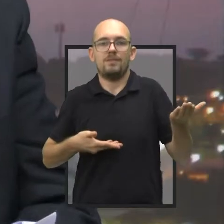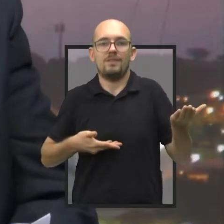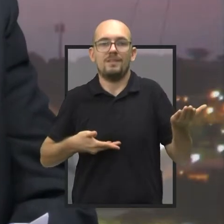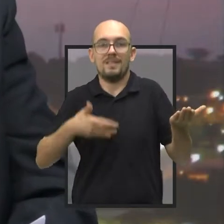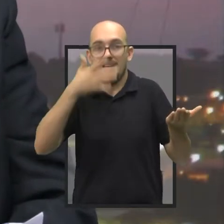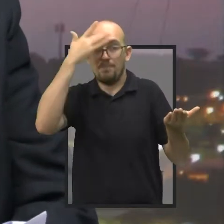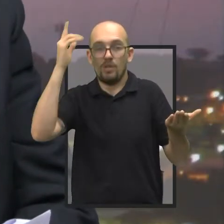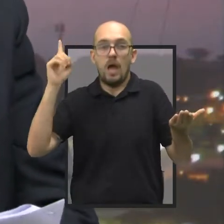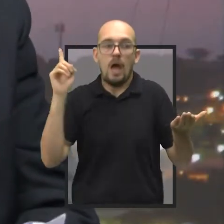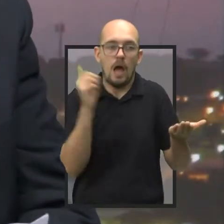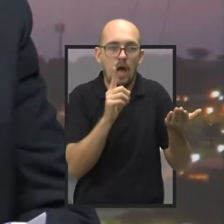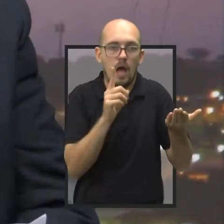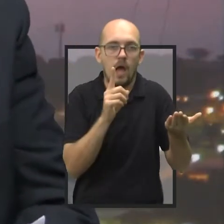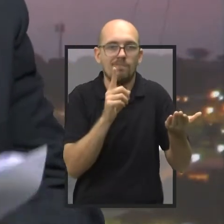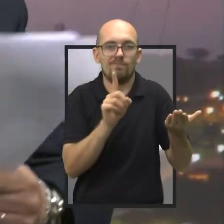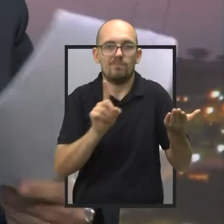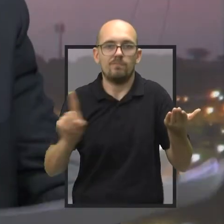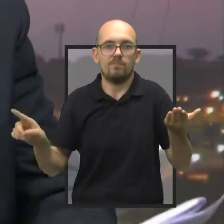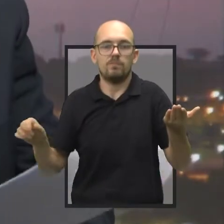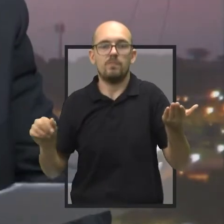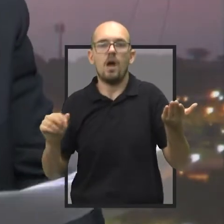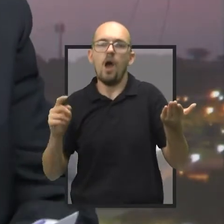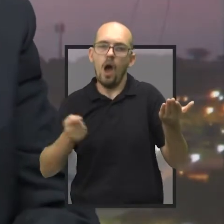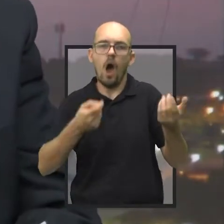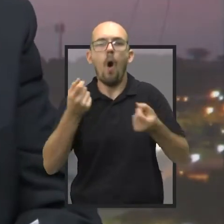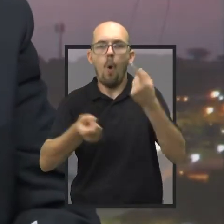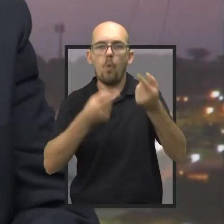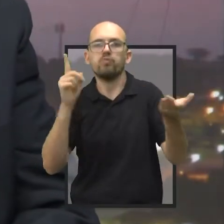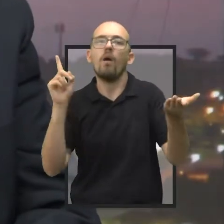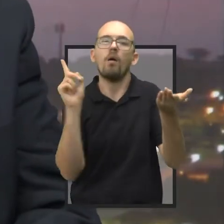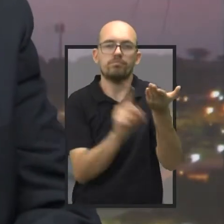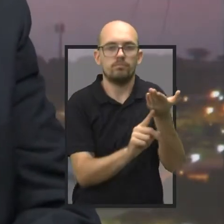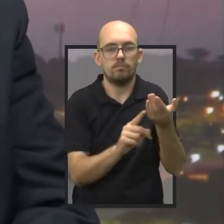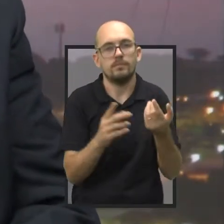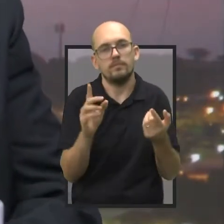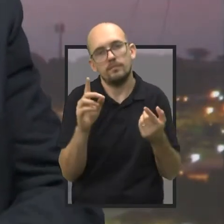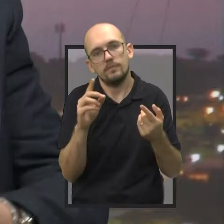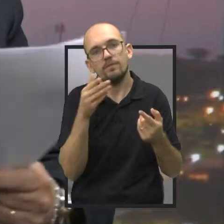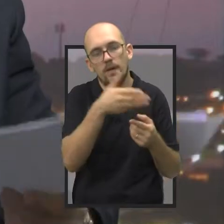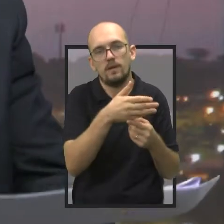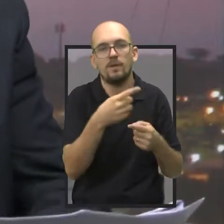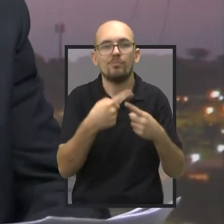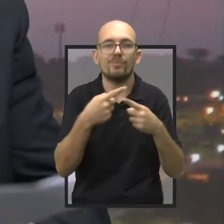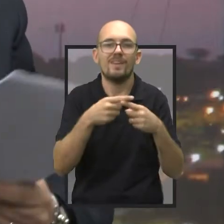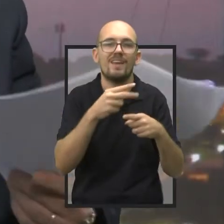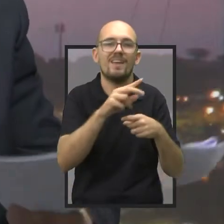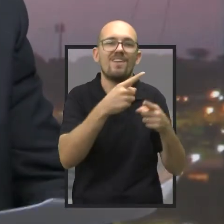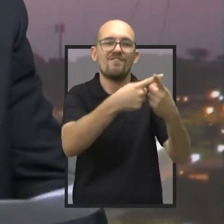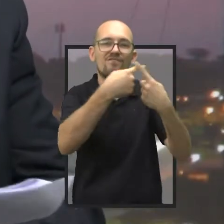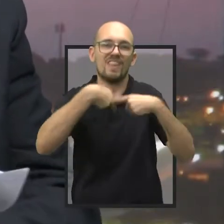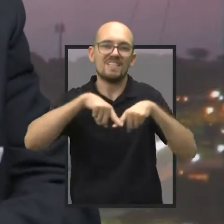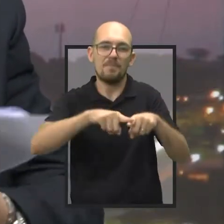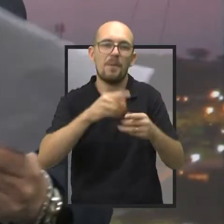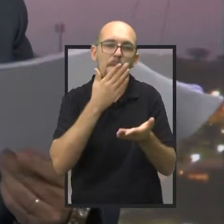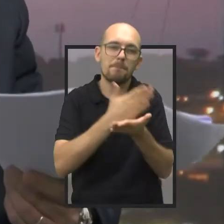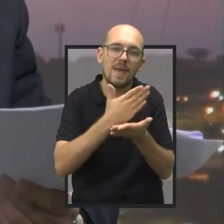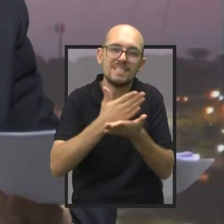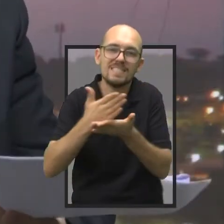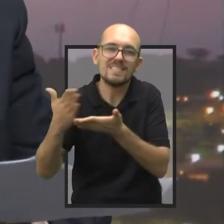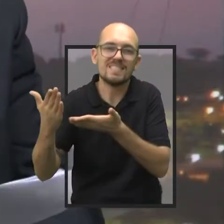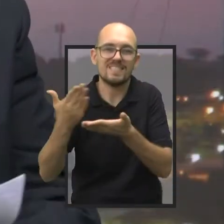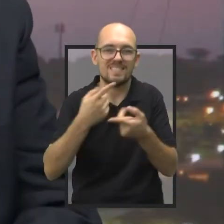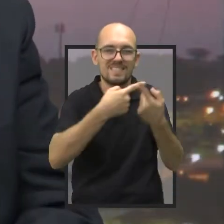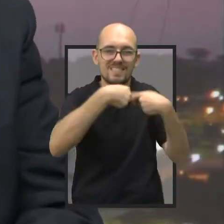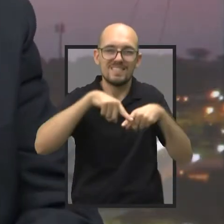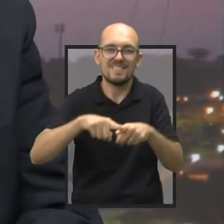não entrem também, onde também isso é só praticado aqui no Brasil, o financiamento em vários meses, em vários